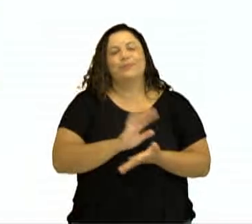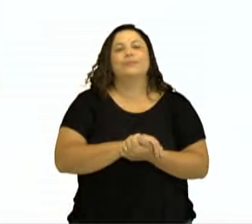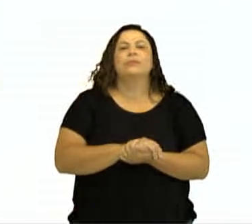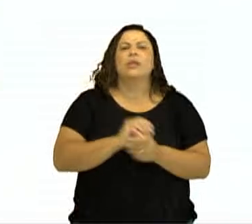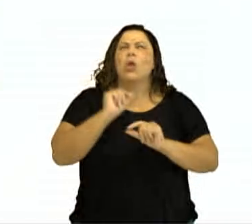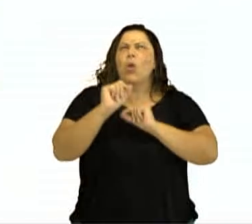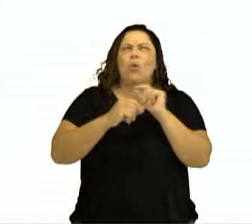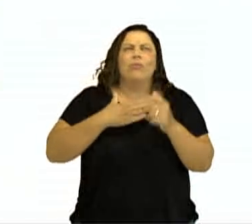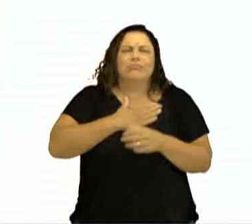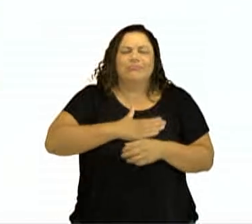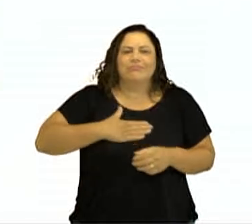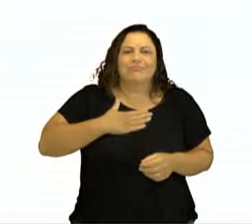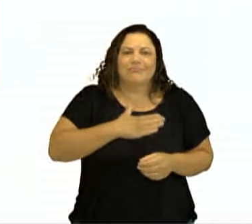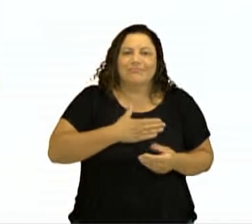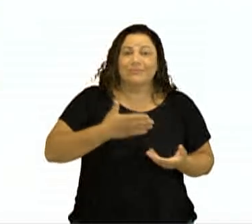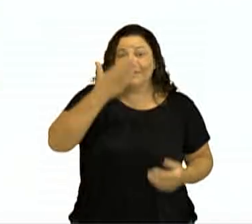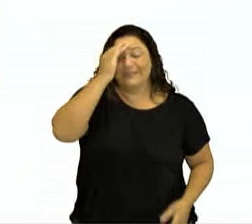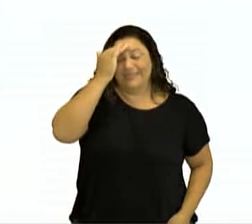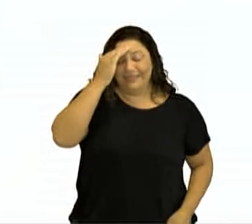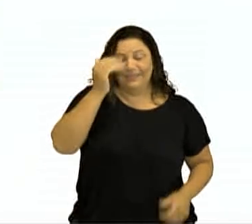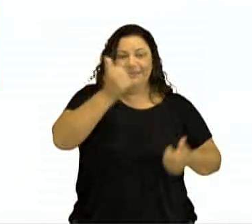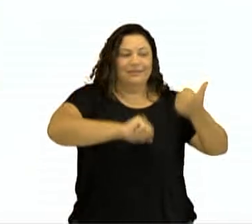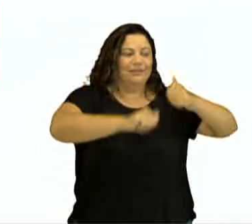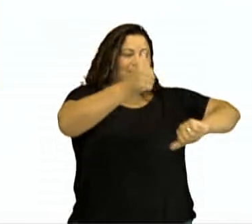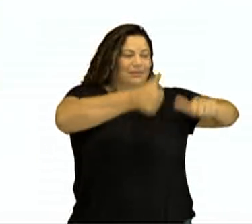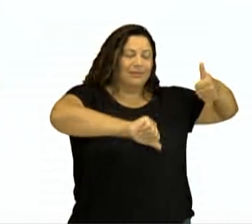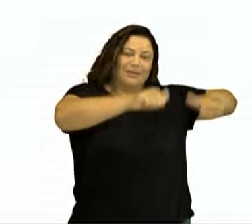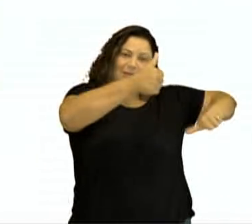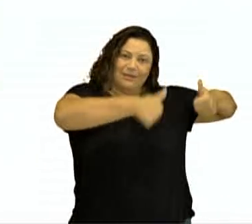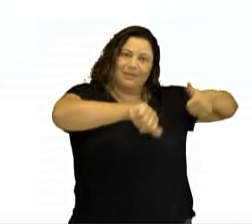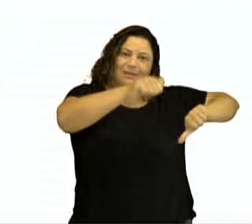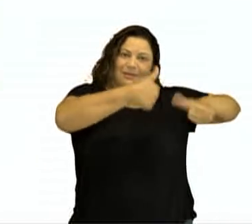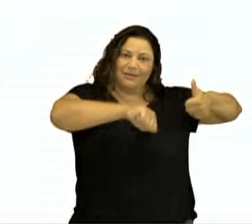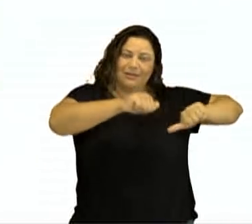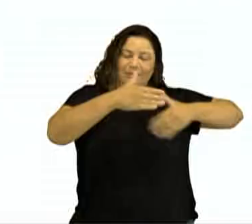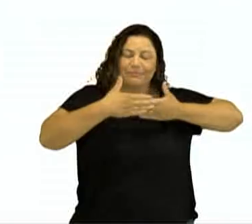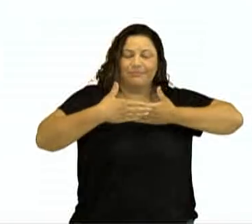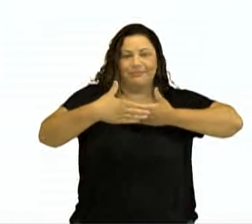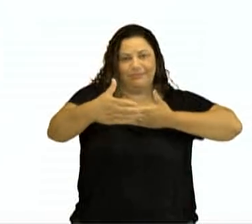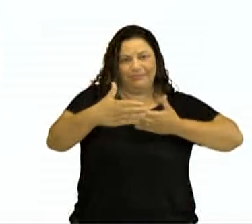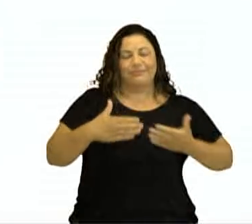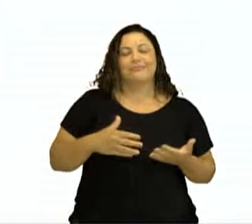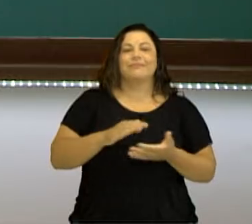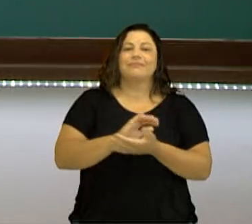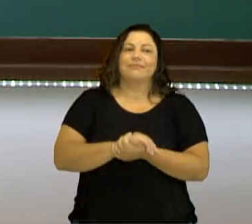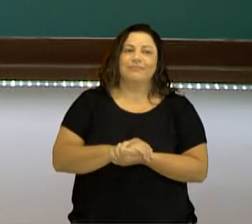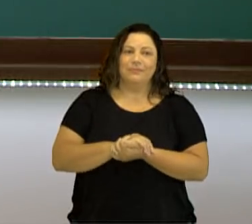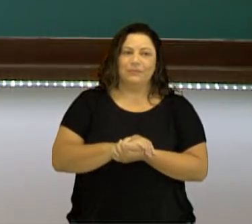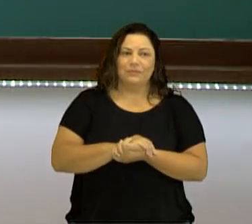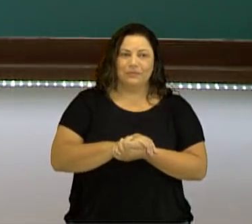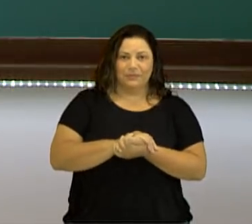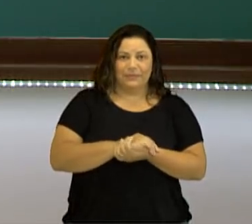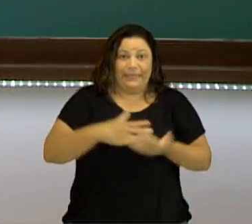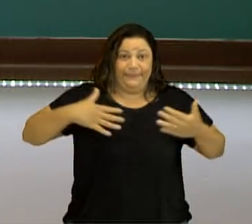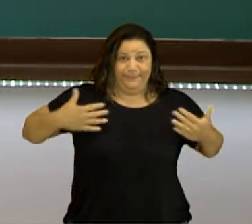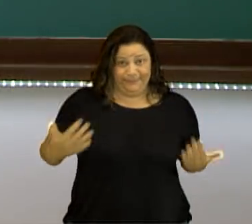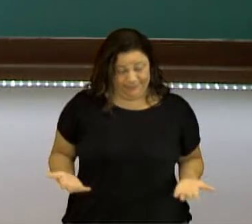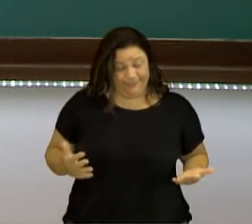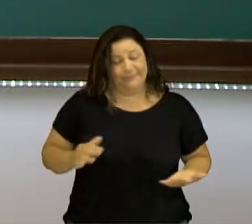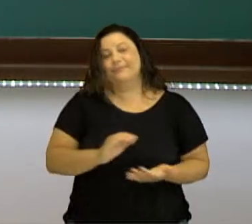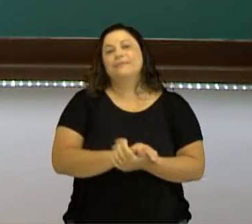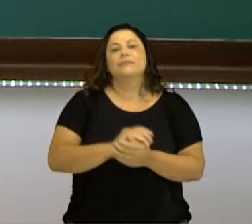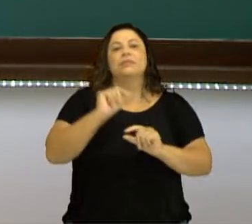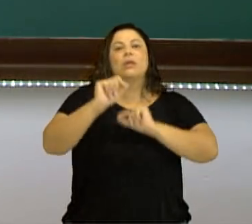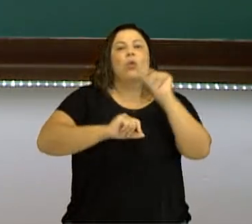como é prazeroso você entender a química a partir disso, a partir desta construção humana. Bom, qual